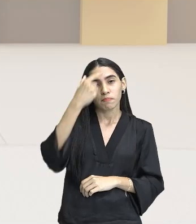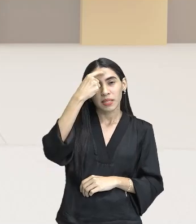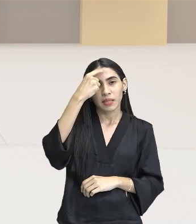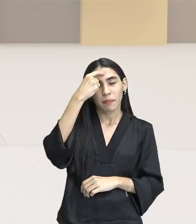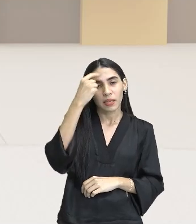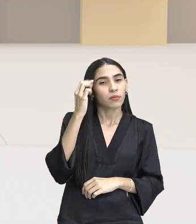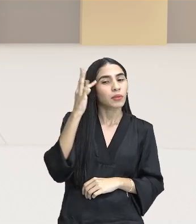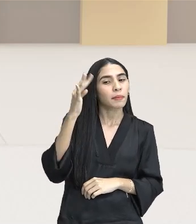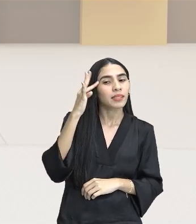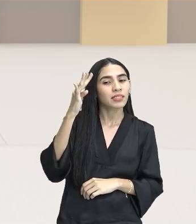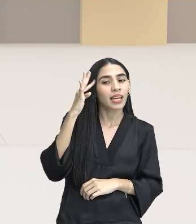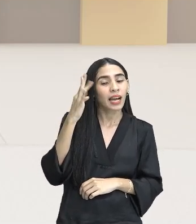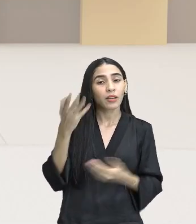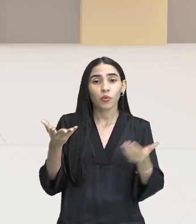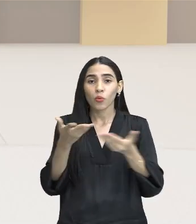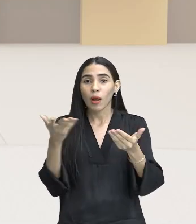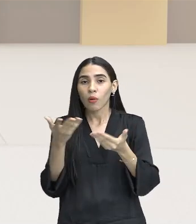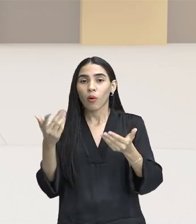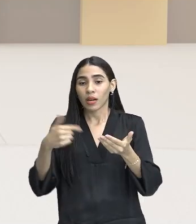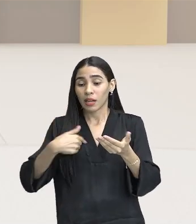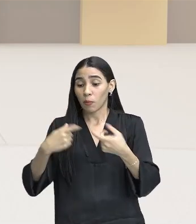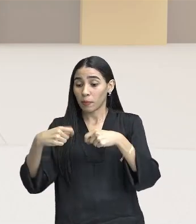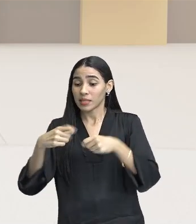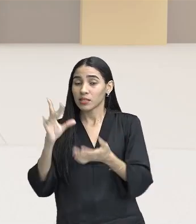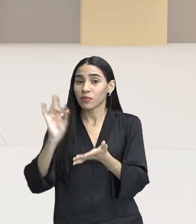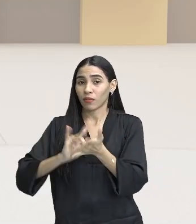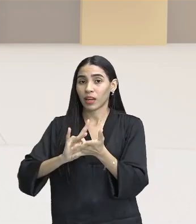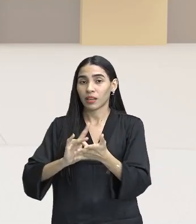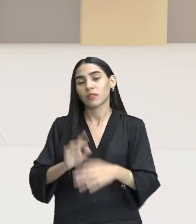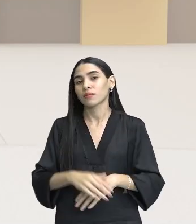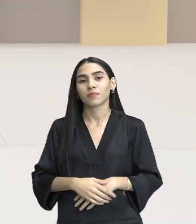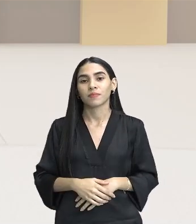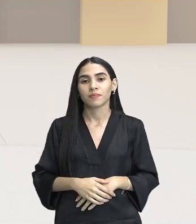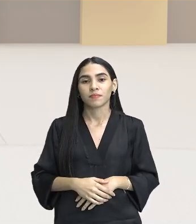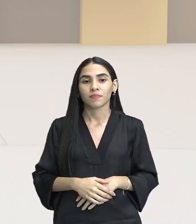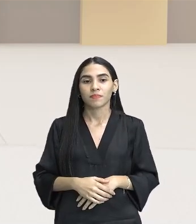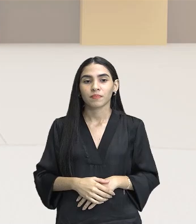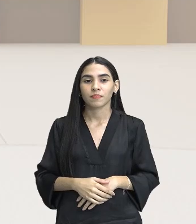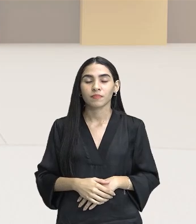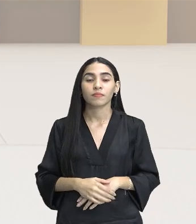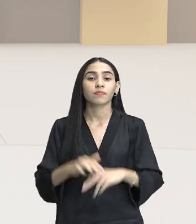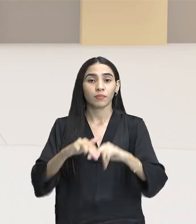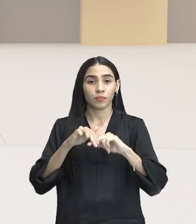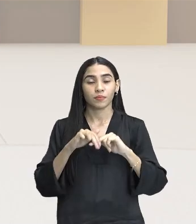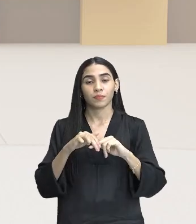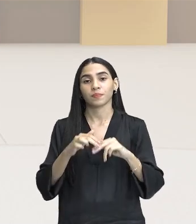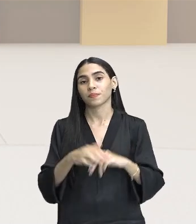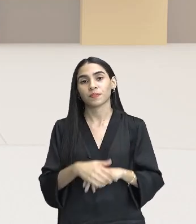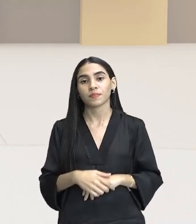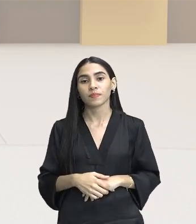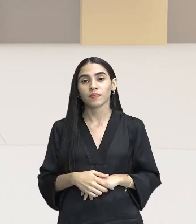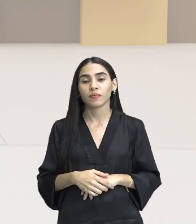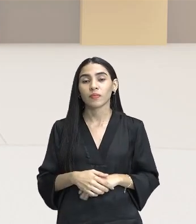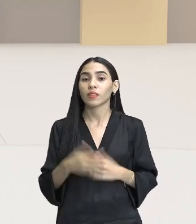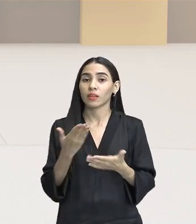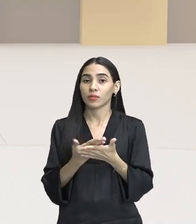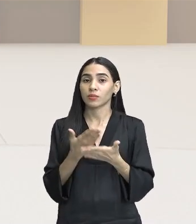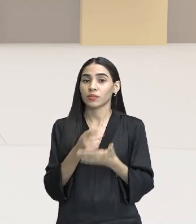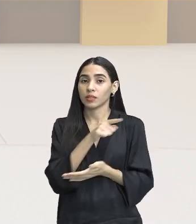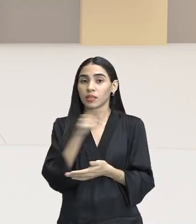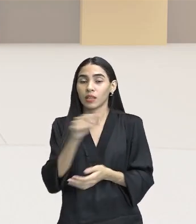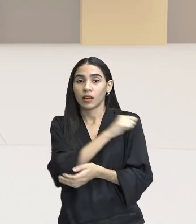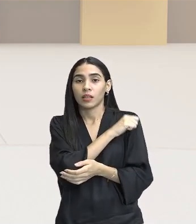das características do pensamento e da fala. É por isso, professor e estudantes,